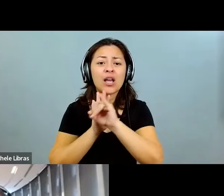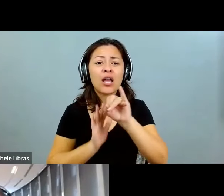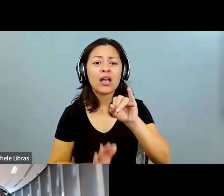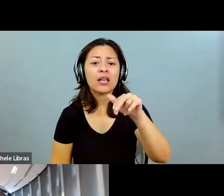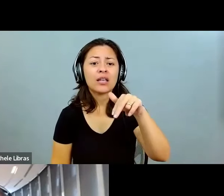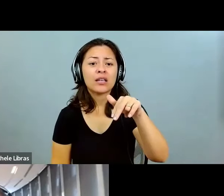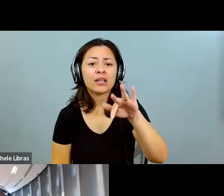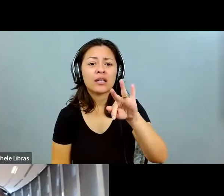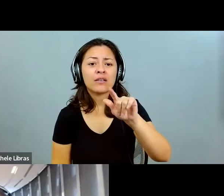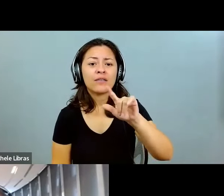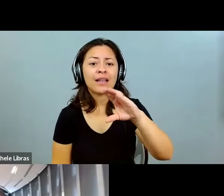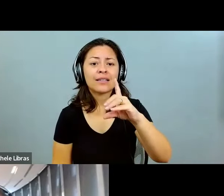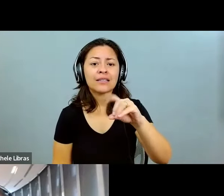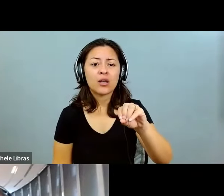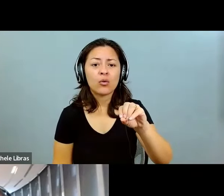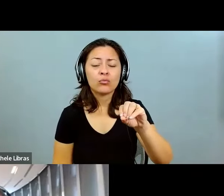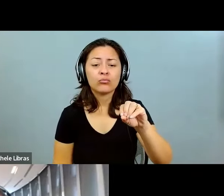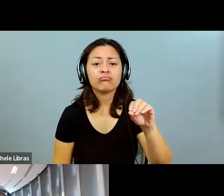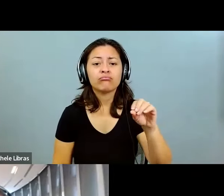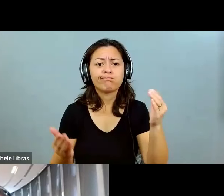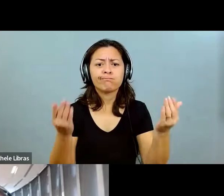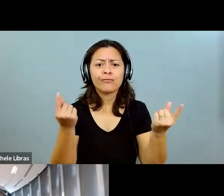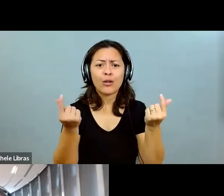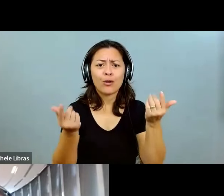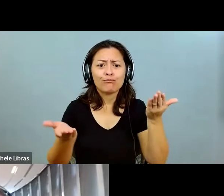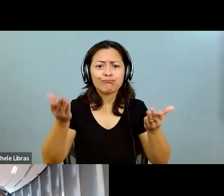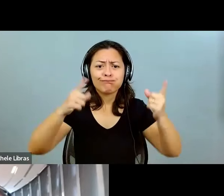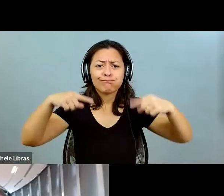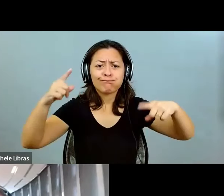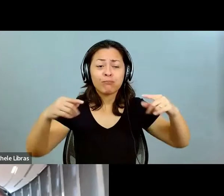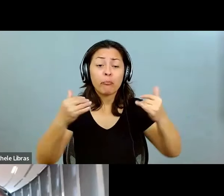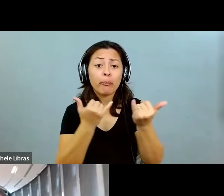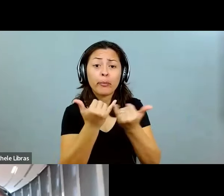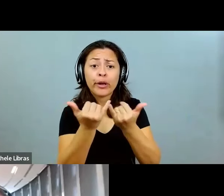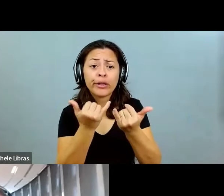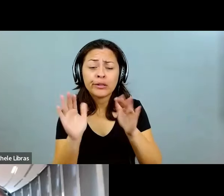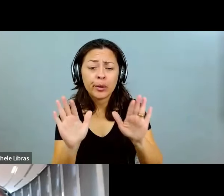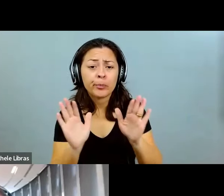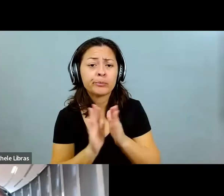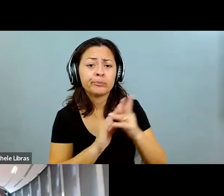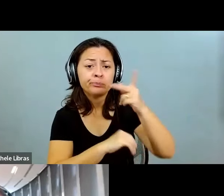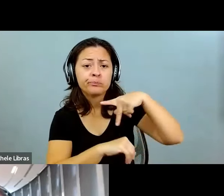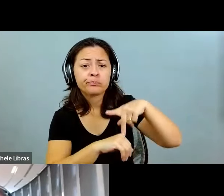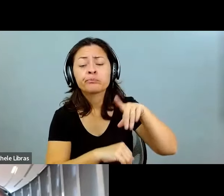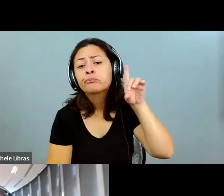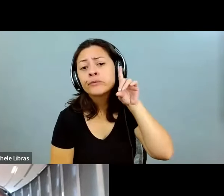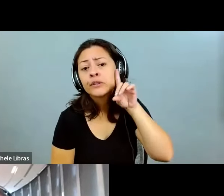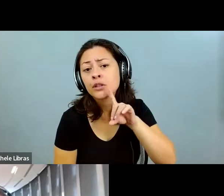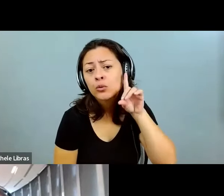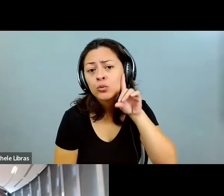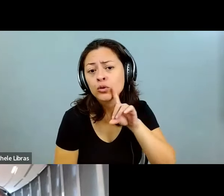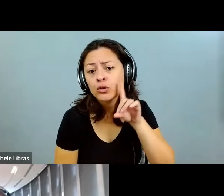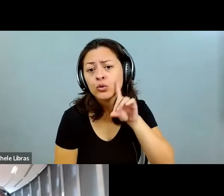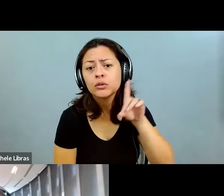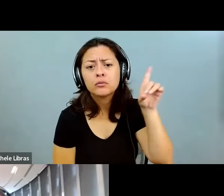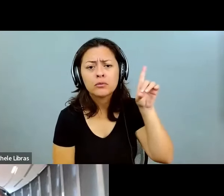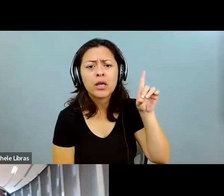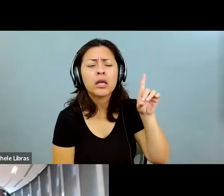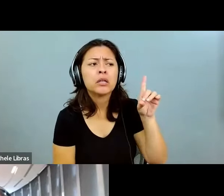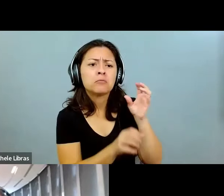histórico só que o custo de produção vamos pegar o exemplo dos Estados Unidos que tem tem o usda faz o trabalho bem feitinho e correto